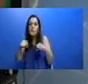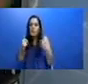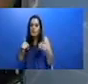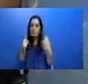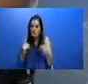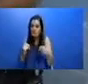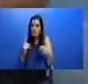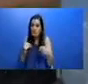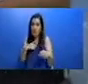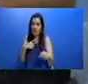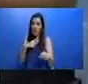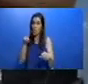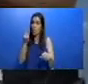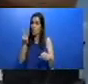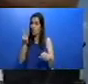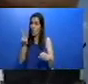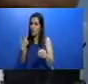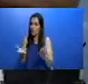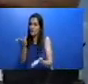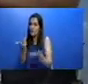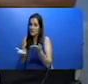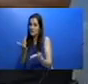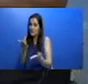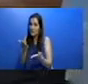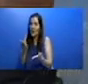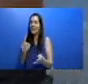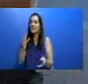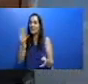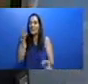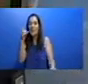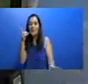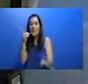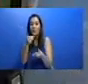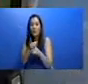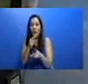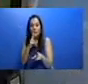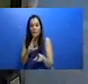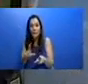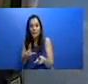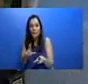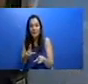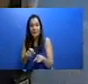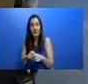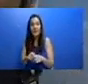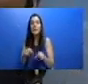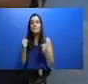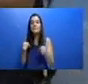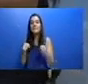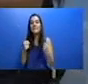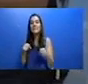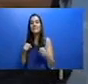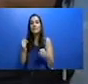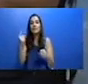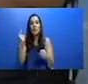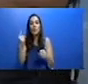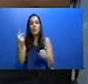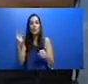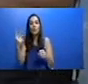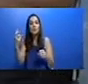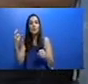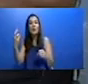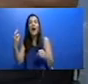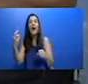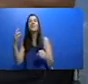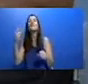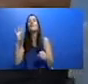se obter 2 quilos? Nós já conseguimos descobrir, né? Olha lá, 1, 2, 3, 4